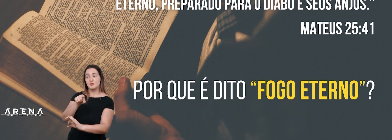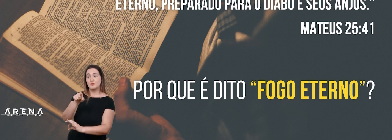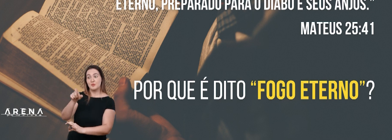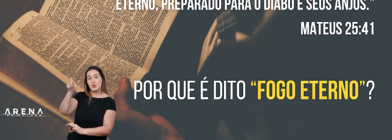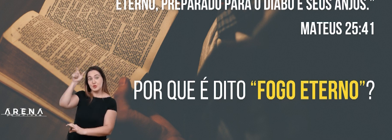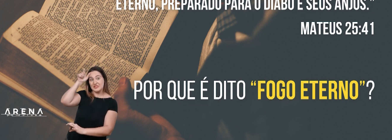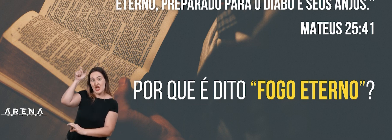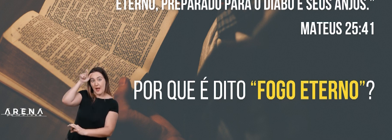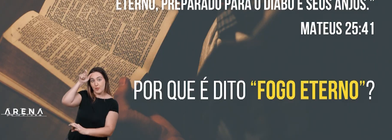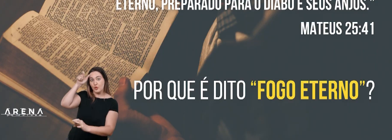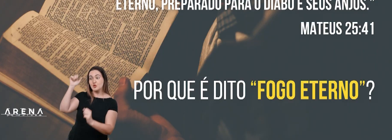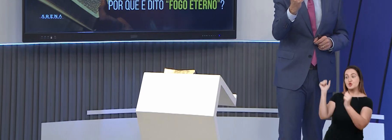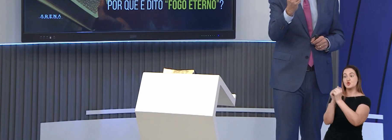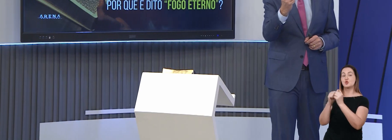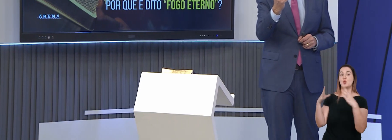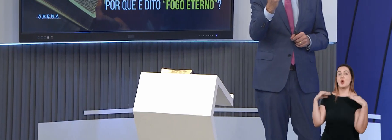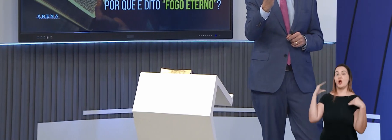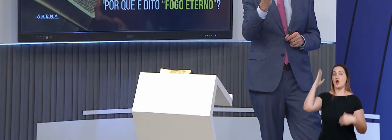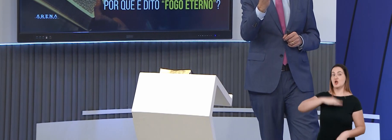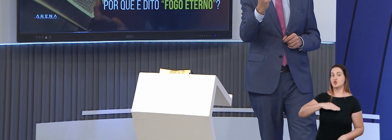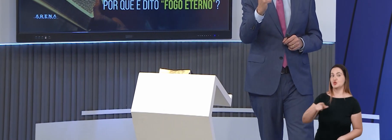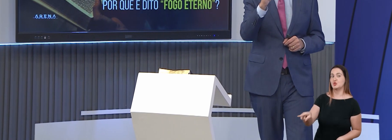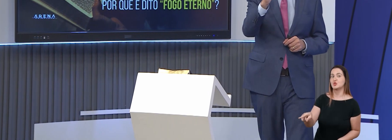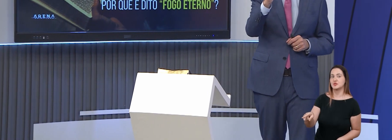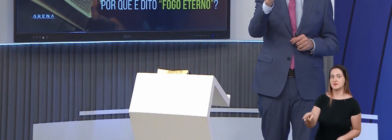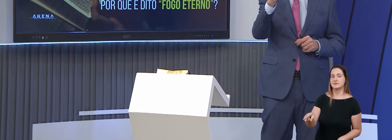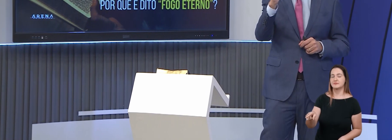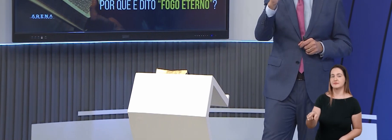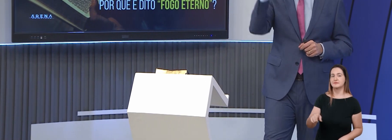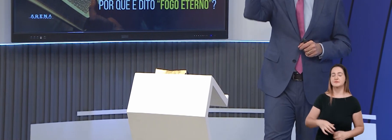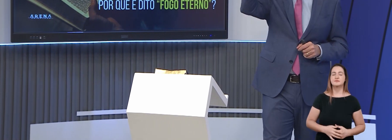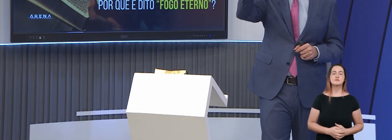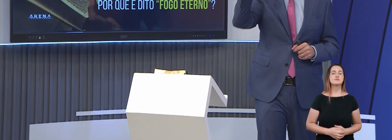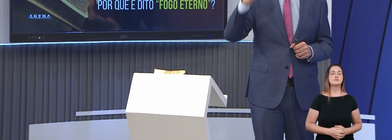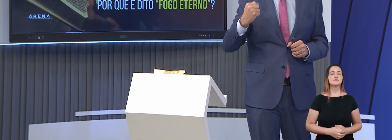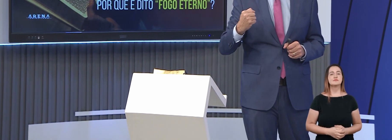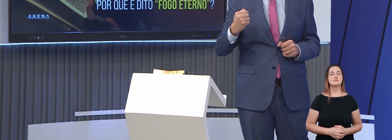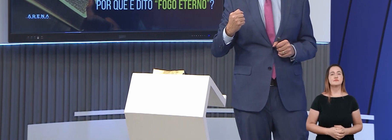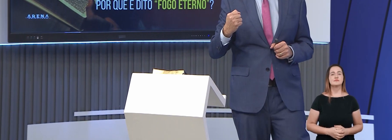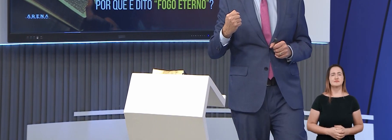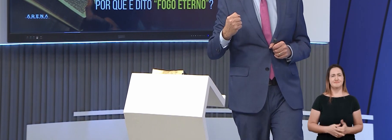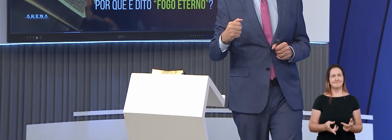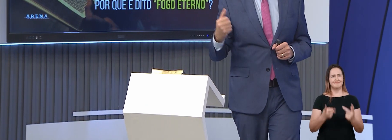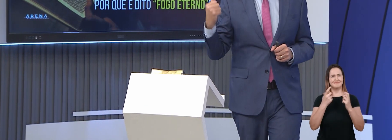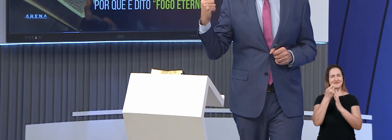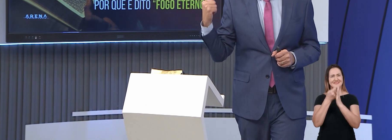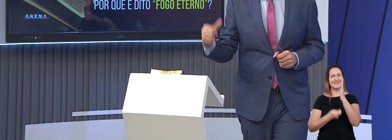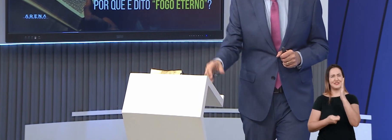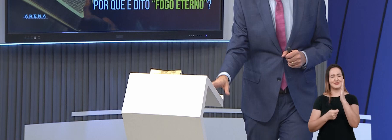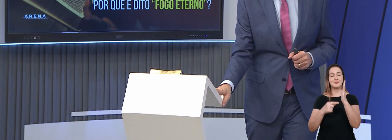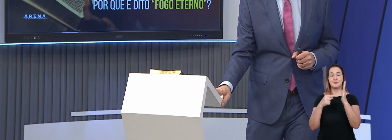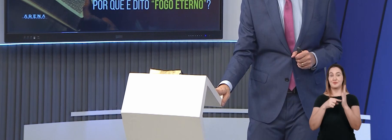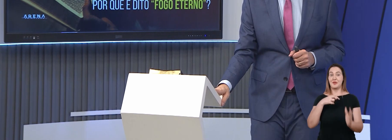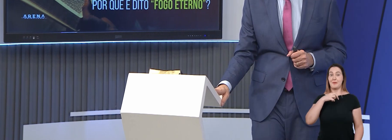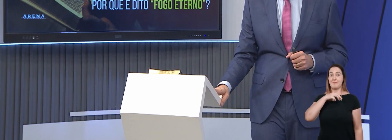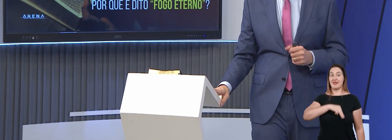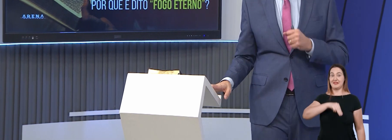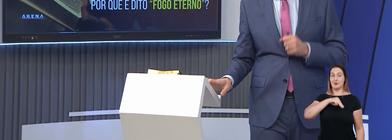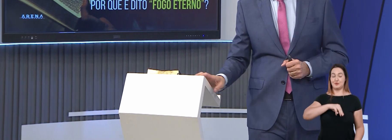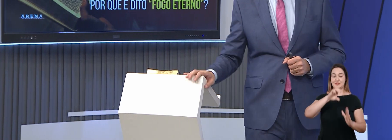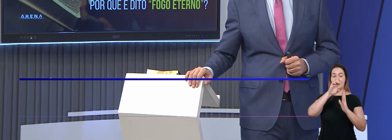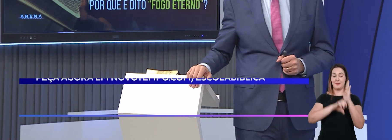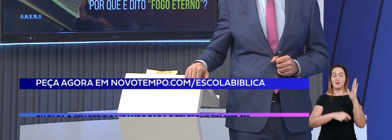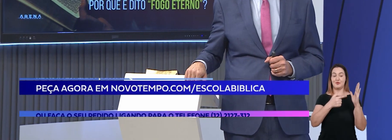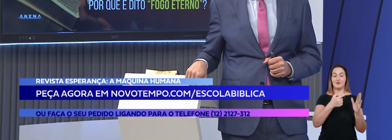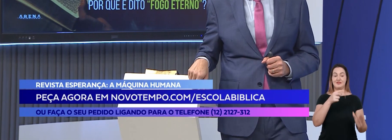anjos. 2 pontos aqui importantes. O primeiro, eu vou reforçar o que eu já falei. Este momento aqui de